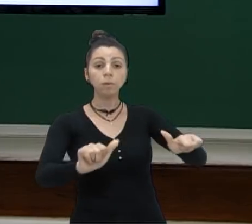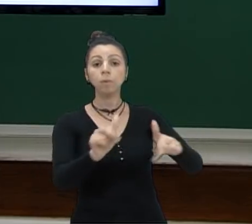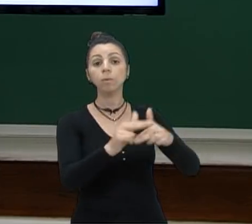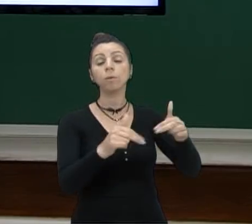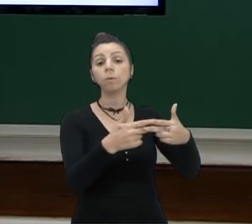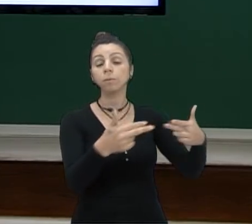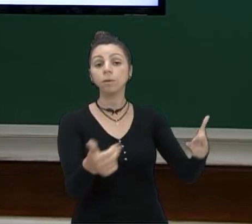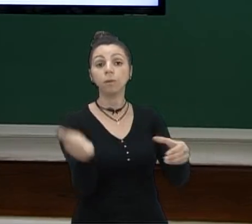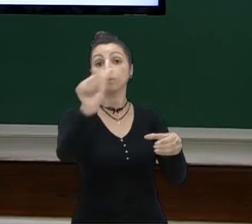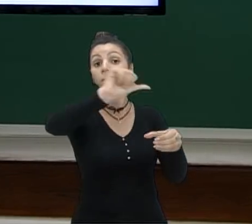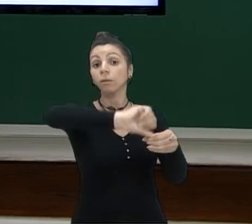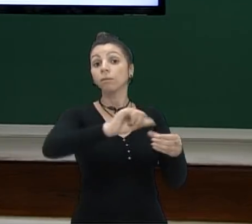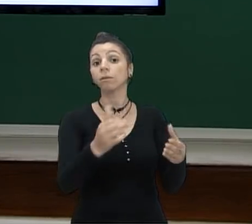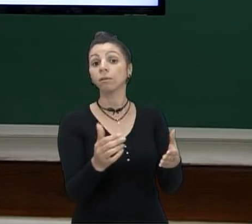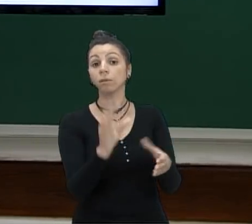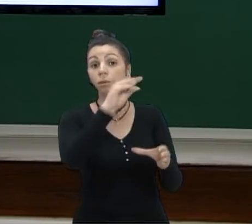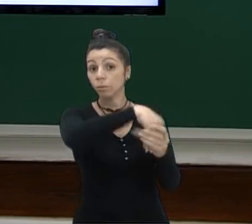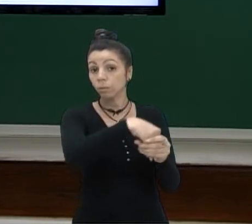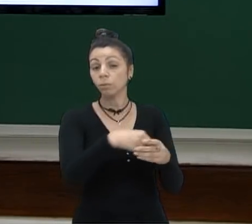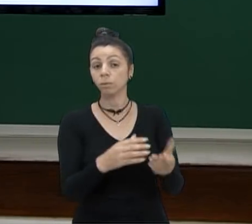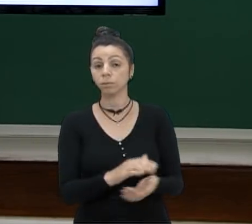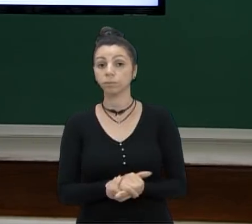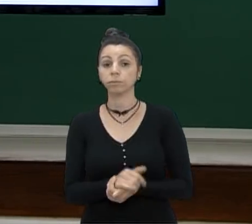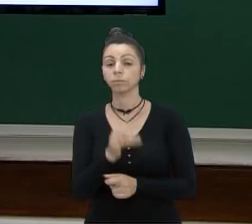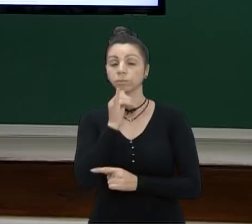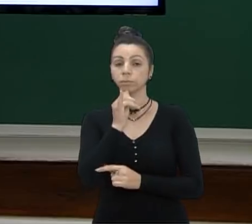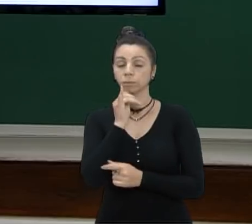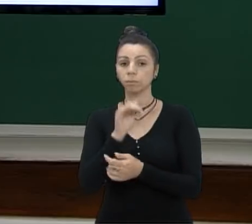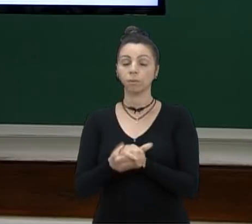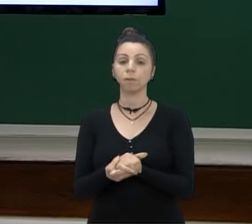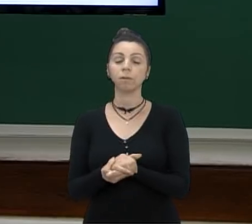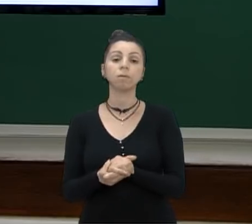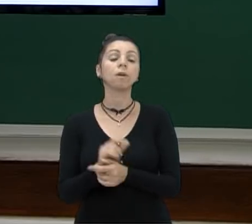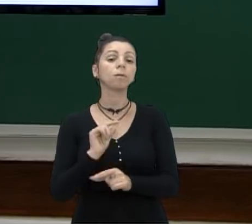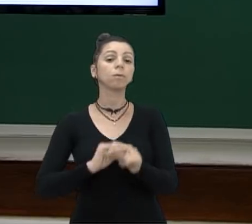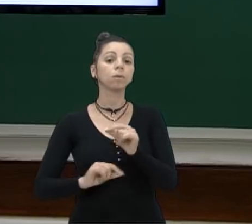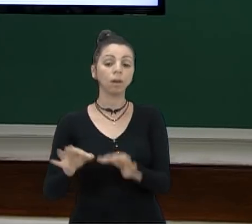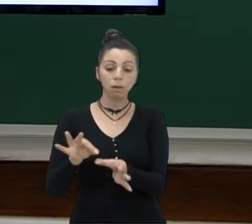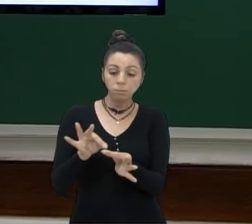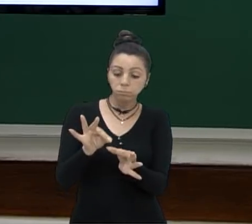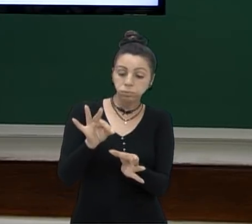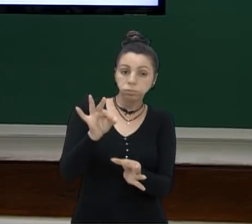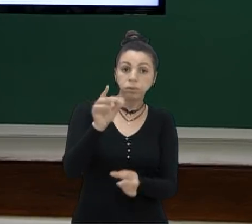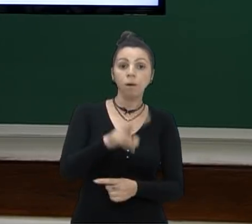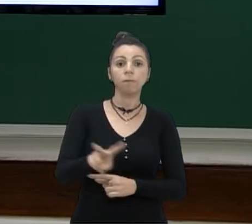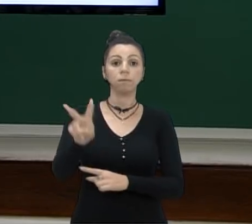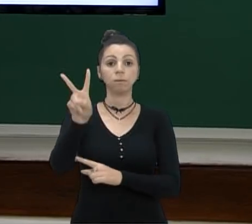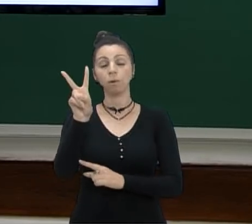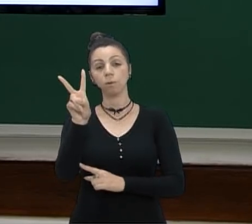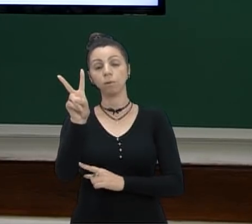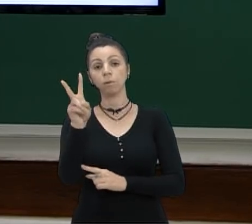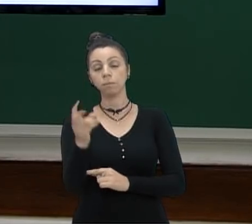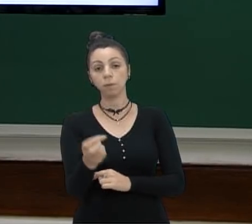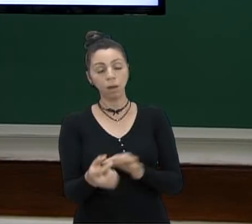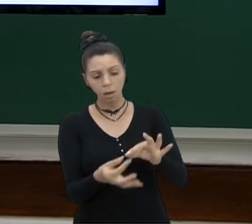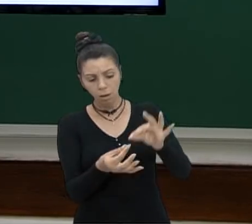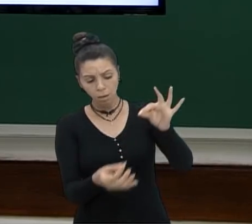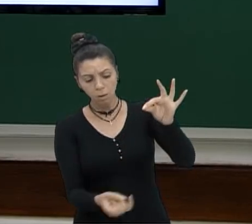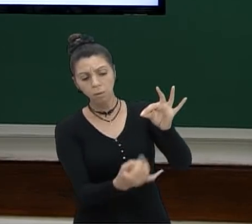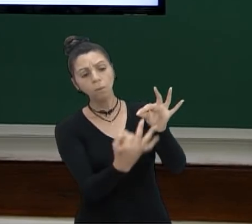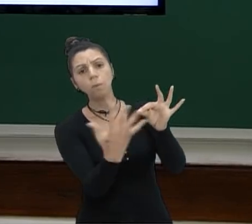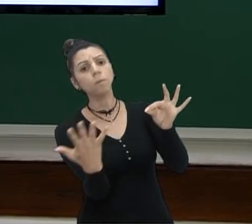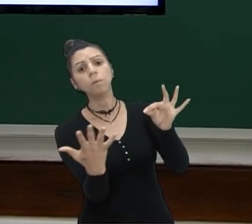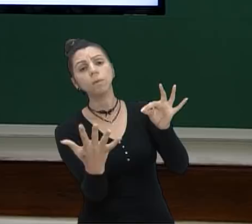que ele está contido. E quando eu falo do volume, é a quantidade desse líquido. Se eu não derrubar